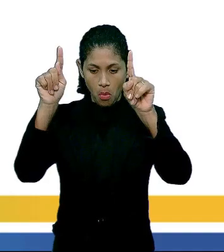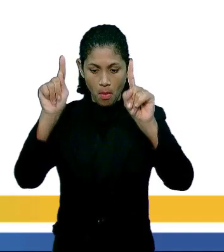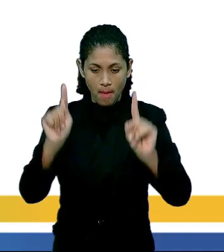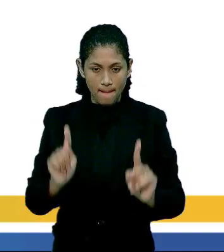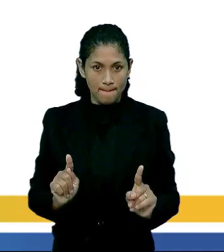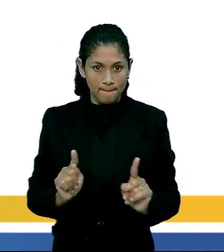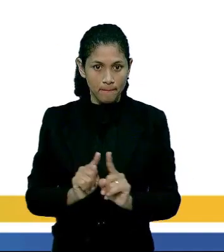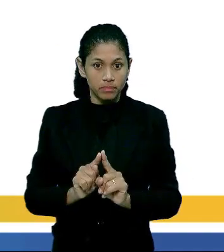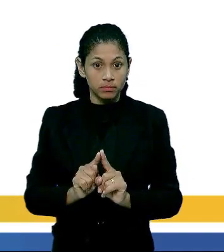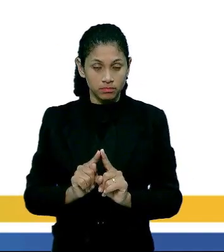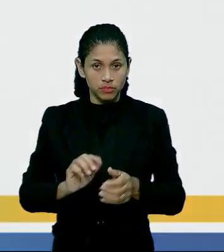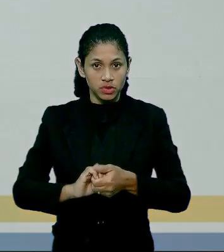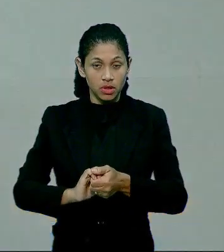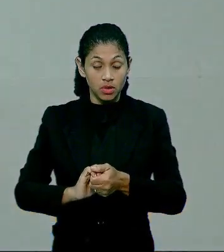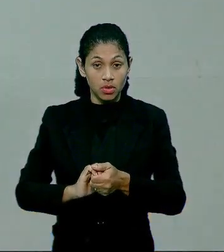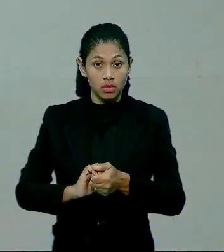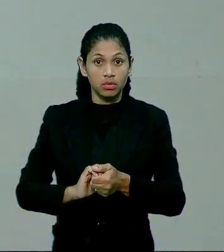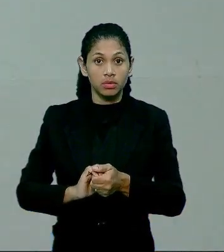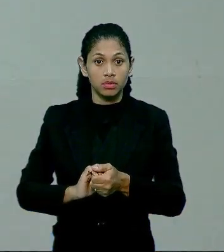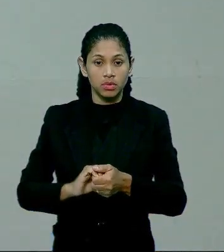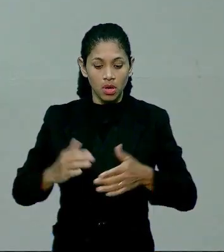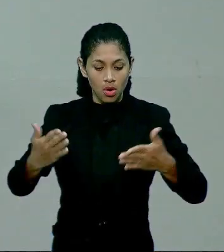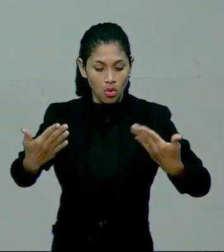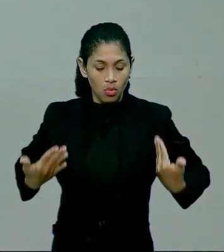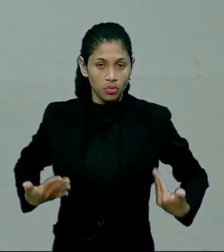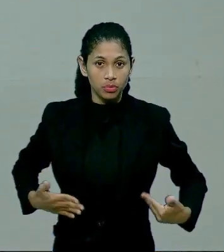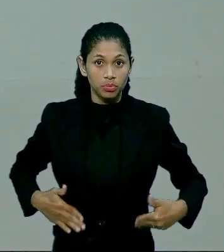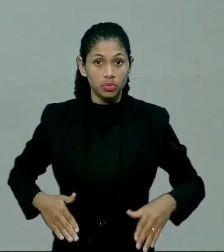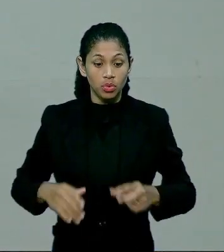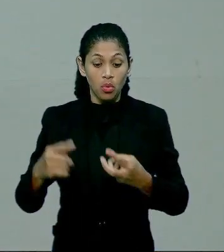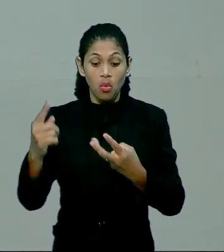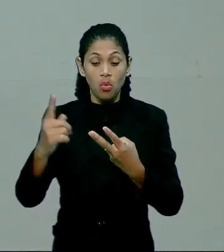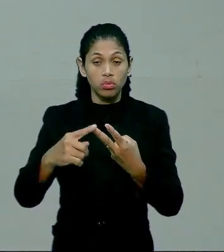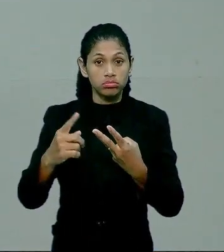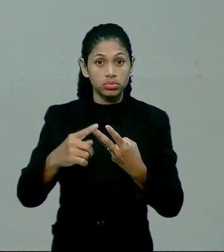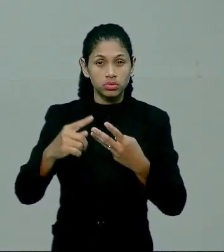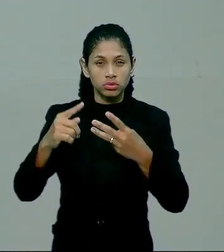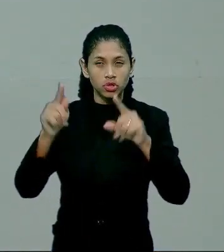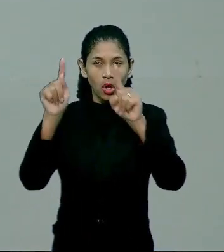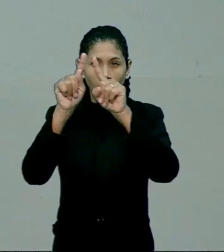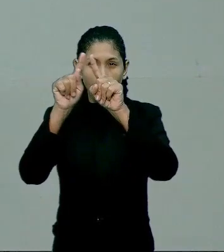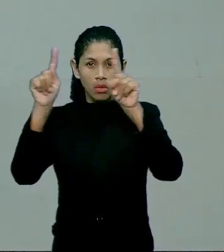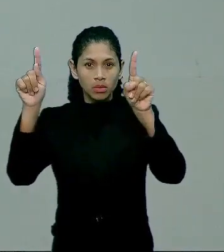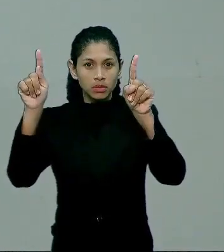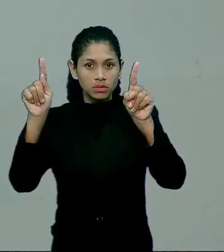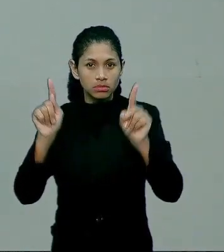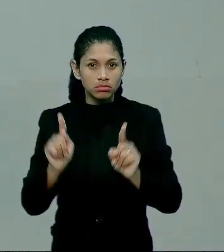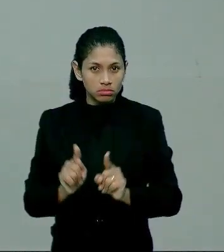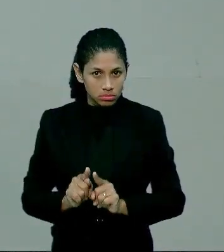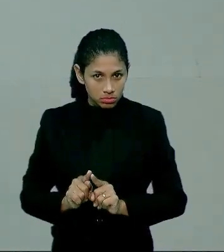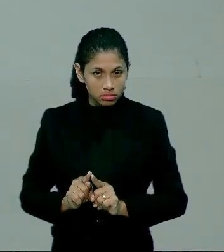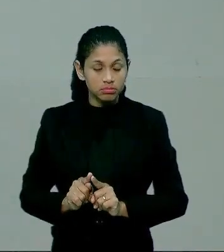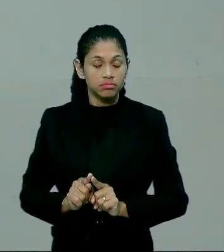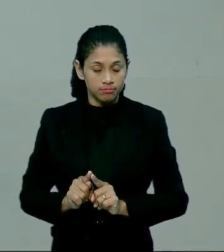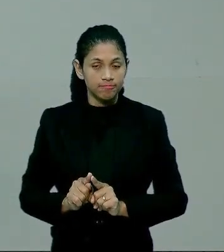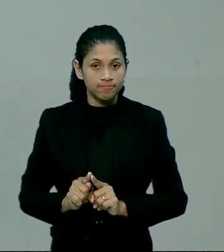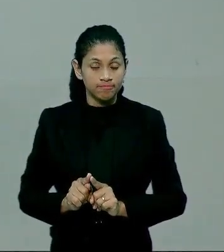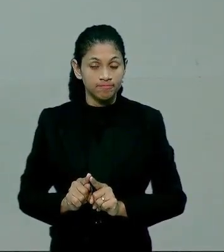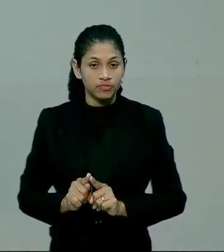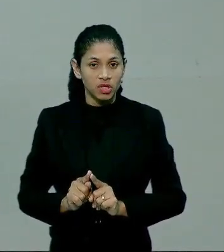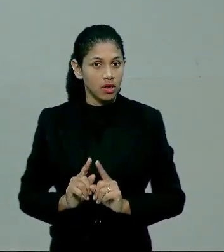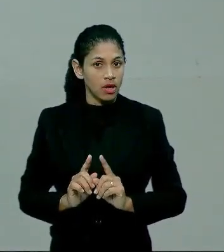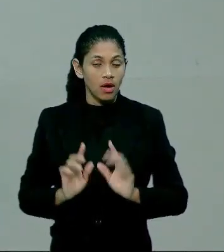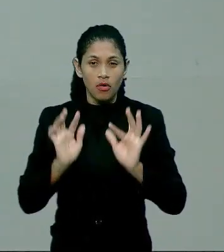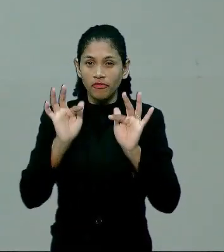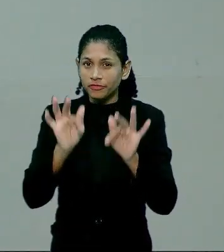muscular, e endomorfo, que é uma estrutura com mais gordura. Veja que a gente acaba encaixando em caixinhas. Não se limitam a elas?